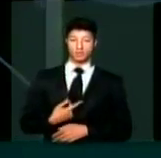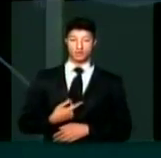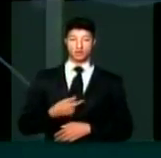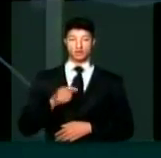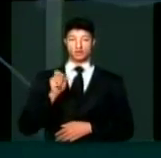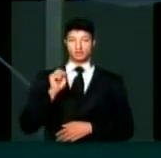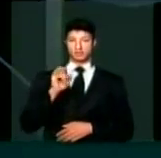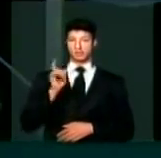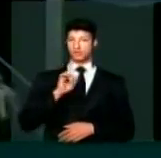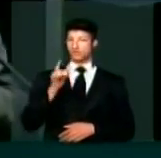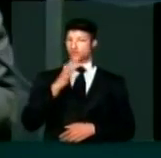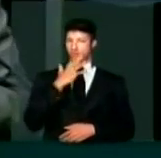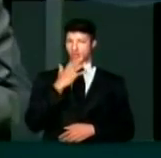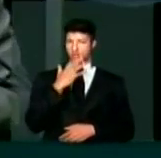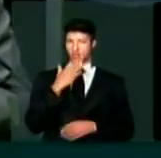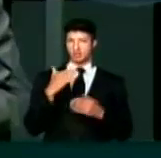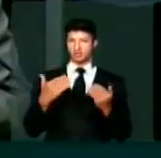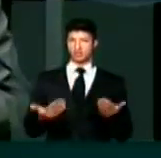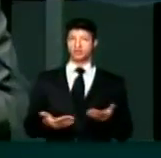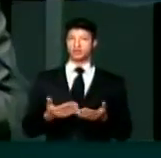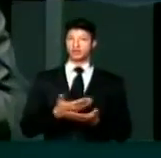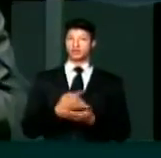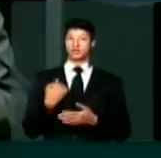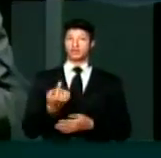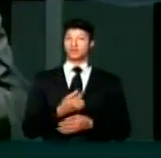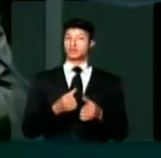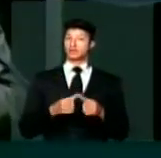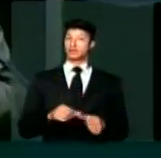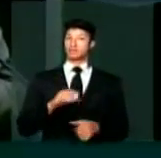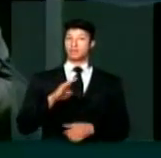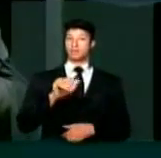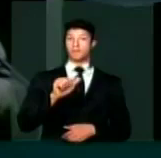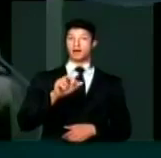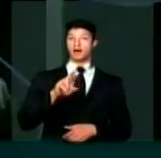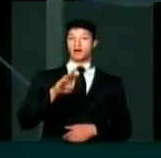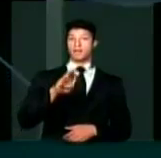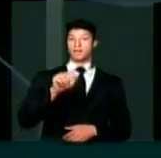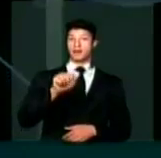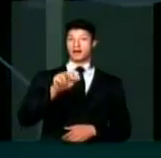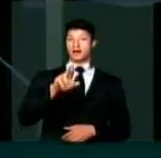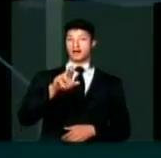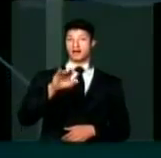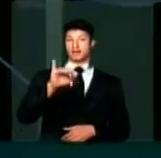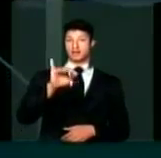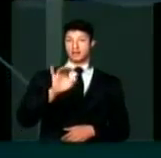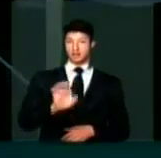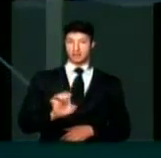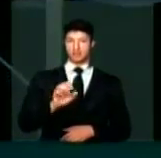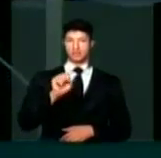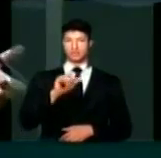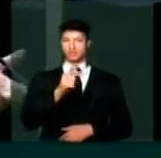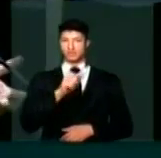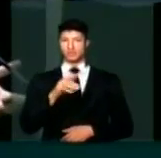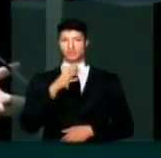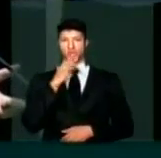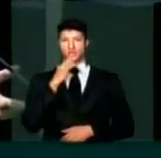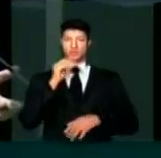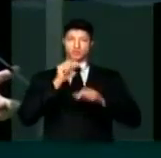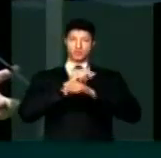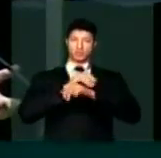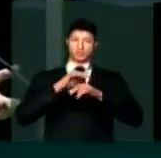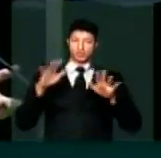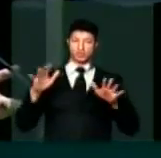Ora, se não fosse o conhecimento, estaríamos na barbárie. Ora, se não fosse o conhecimento